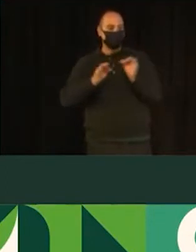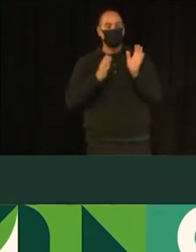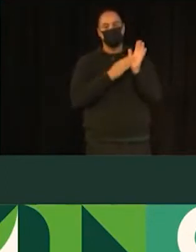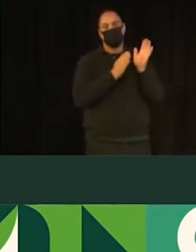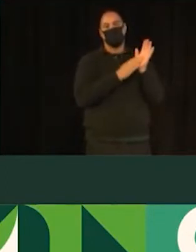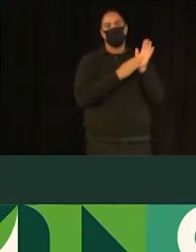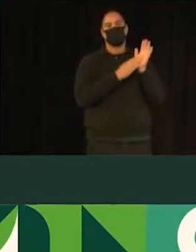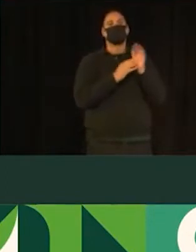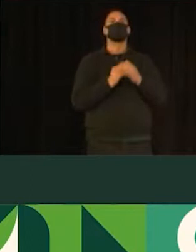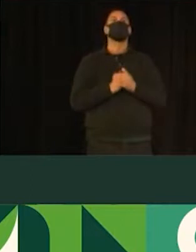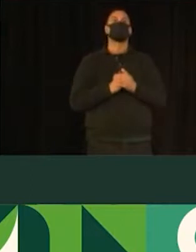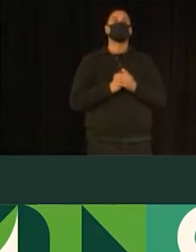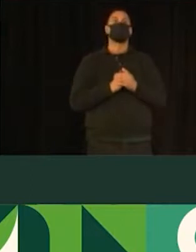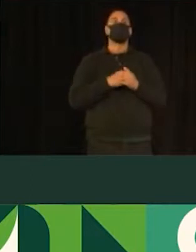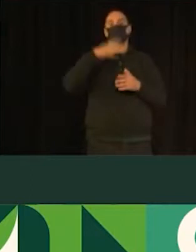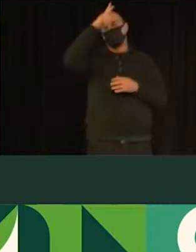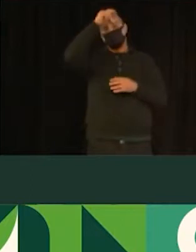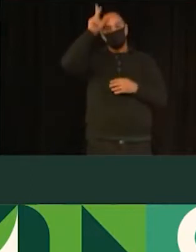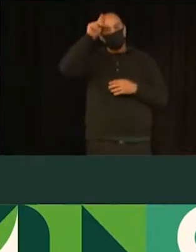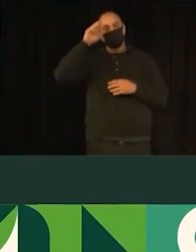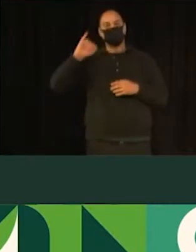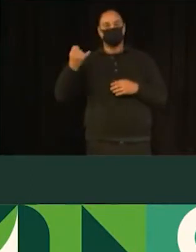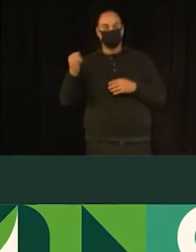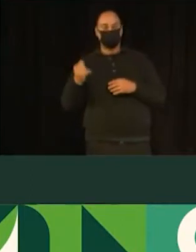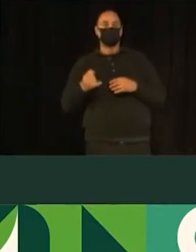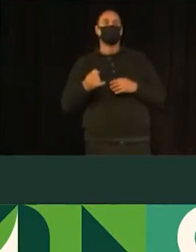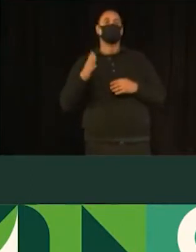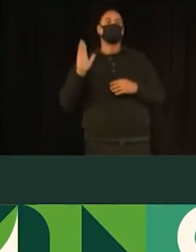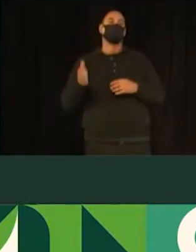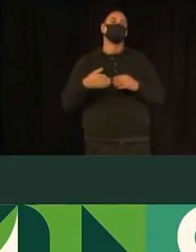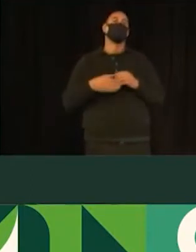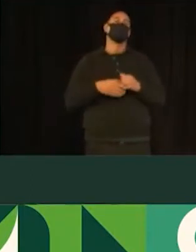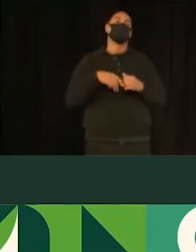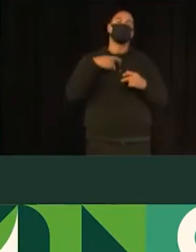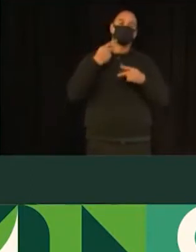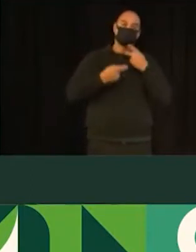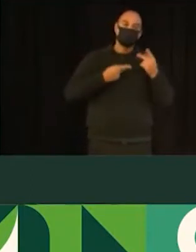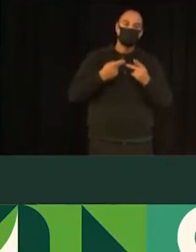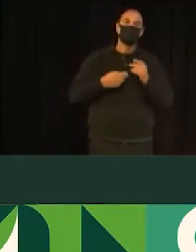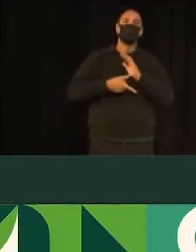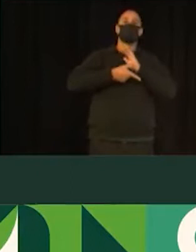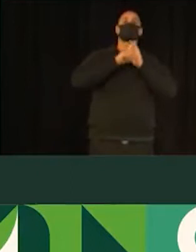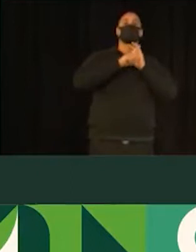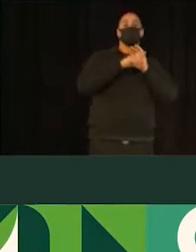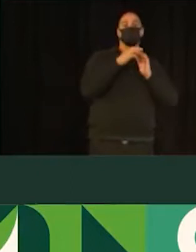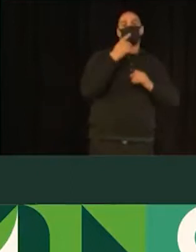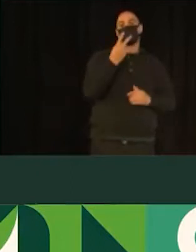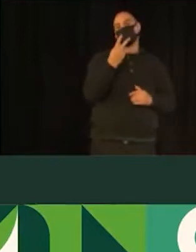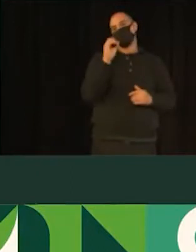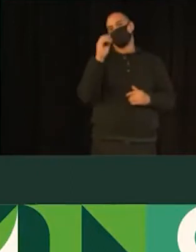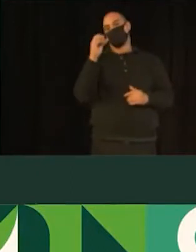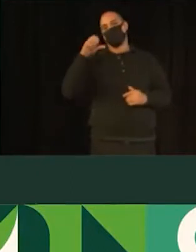O prefeito já comentou, antes de a prefeitura se aprofundar mais, em 2009, 2010, 2011, a